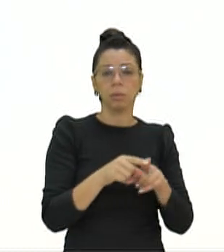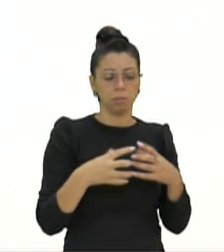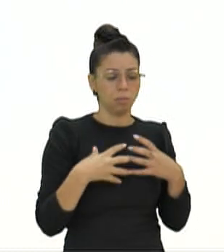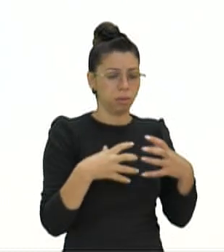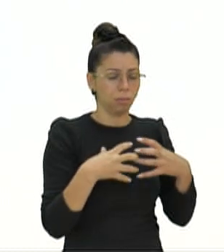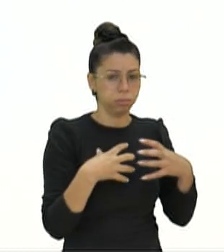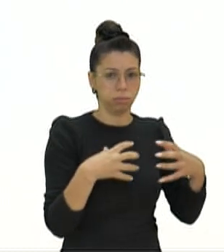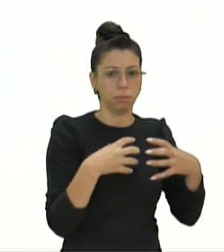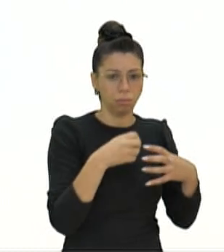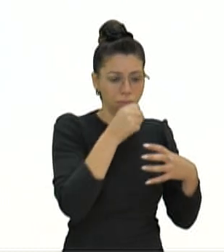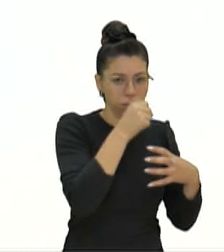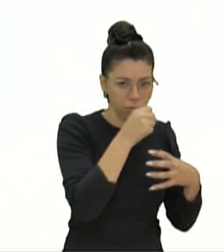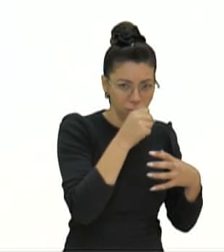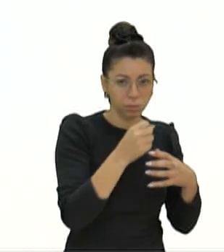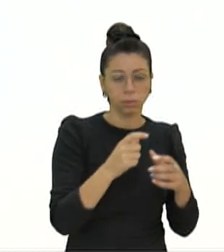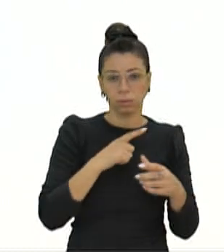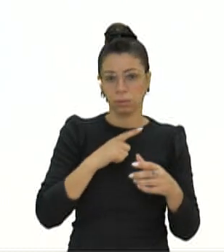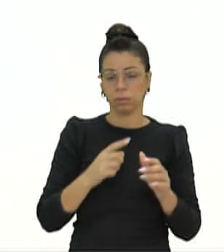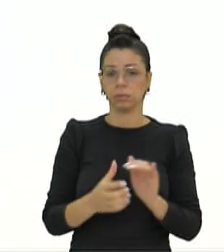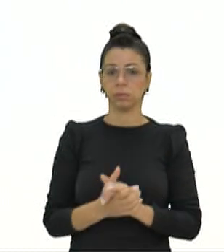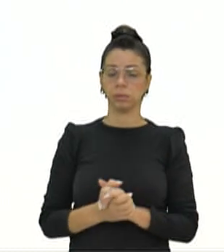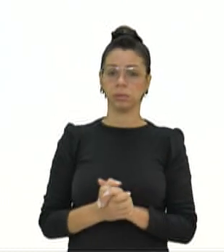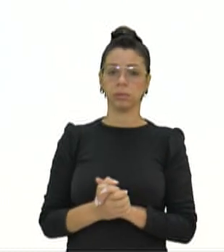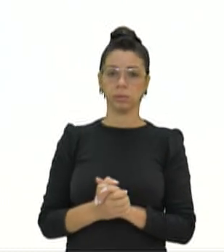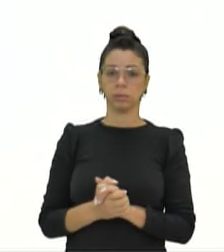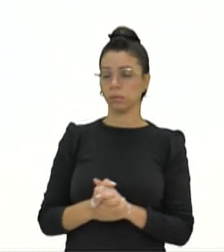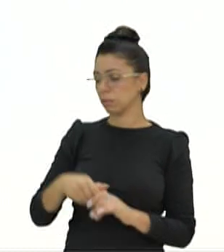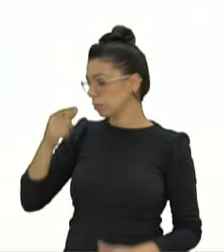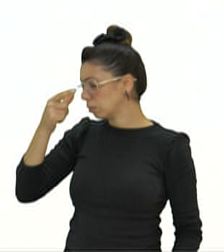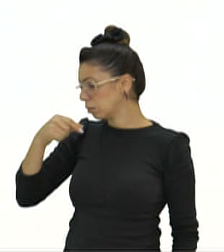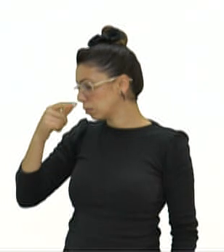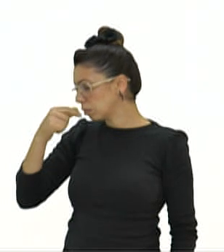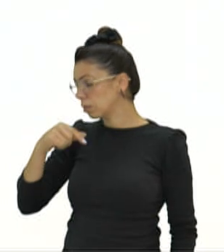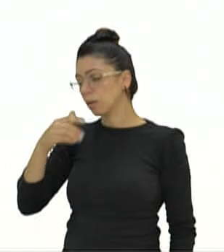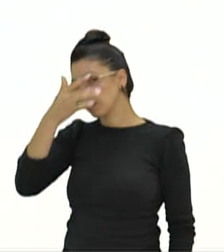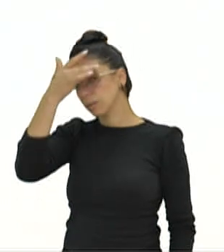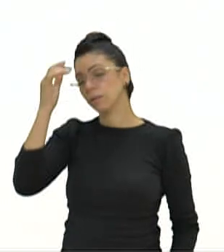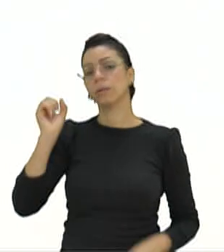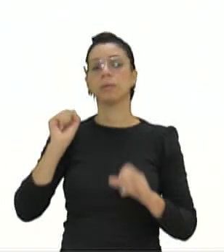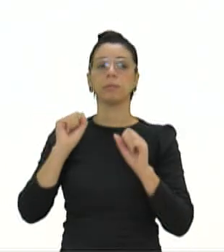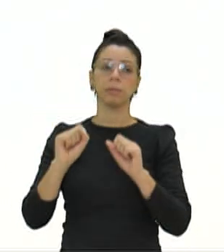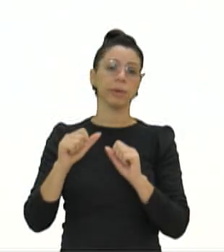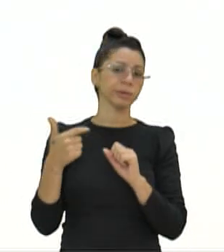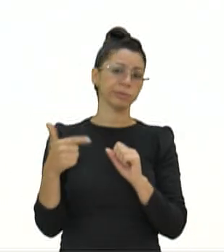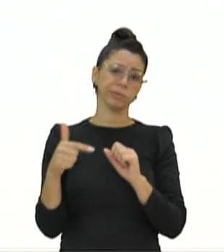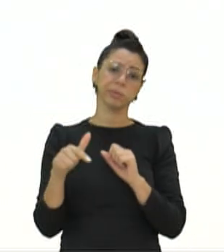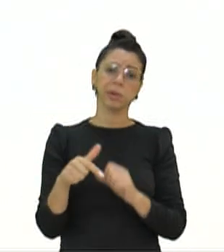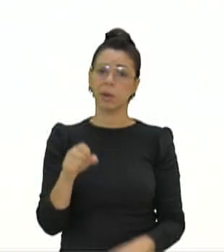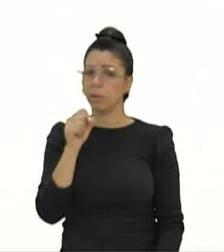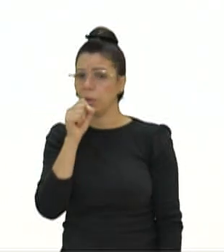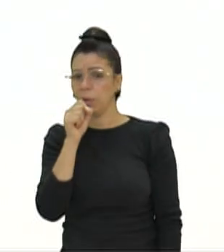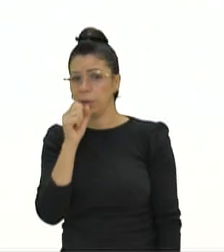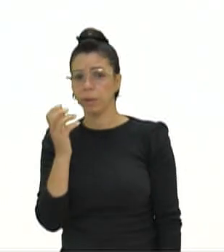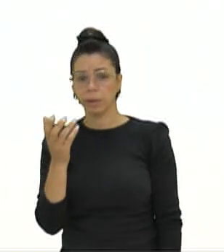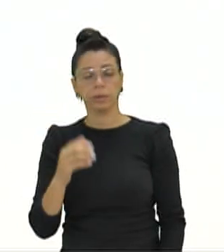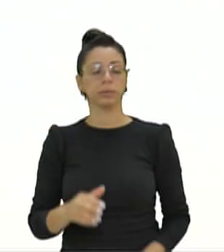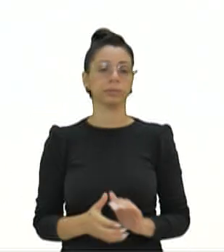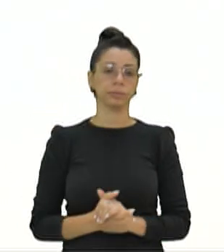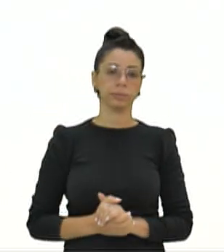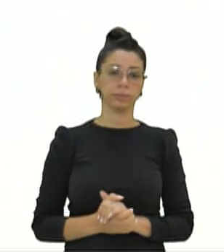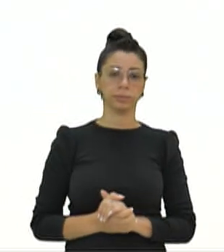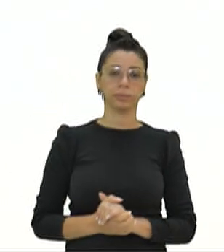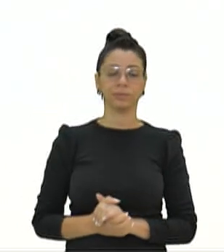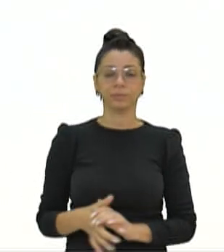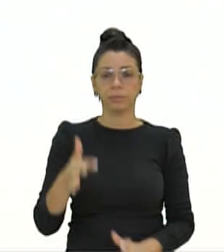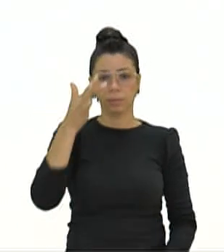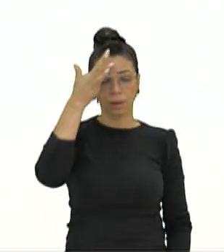de secreção, de catarro. No caso do resfriado, a pessoa pode nem ter, tá? Essa tosse, né? Dor de